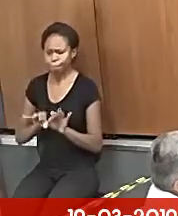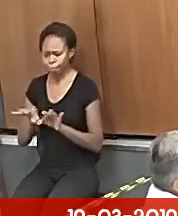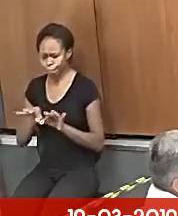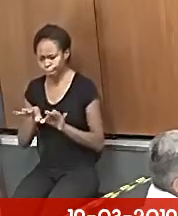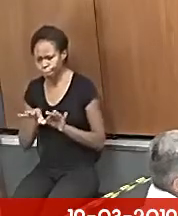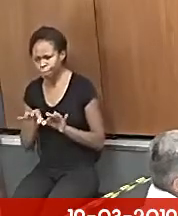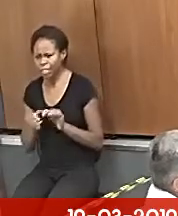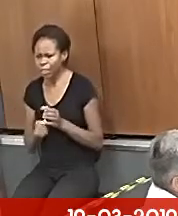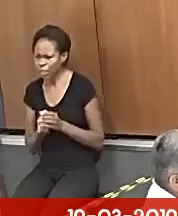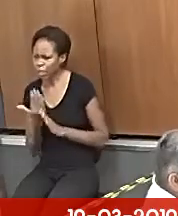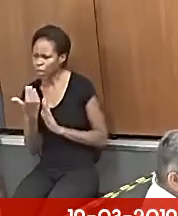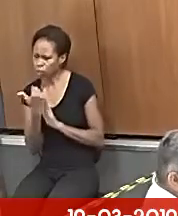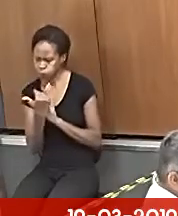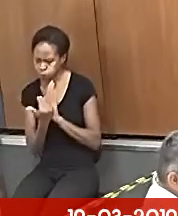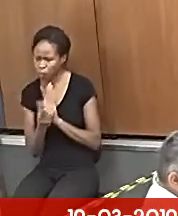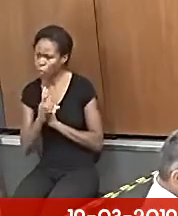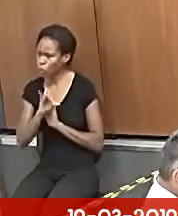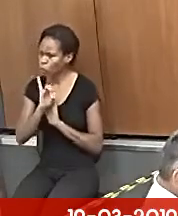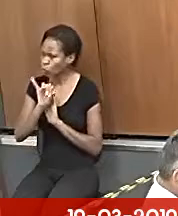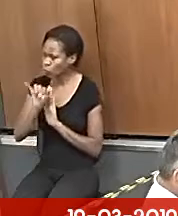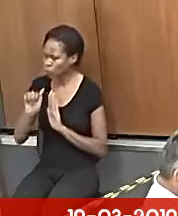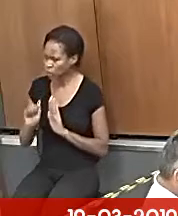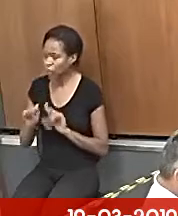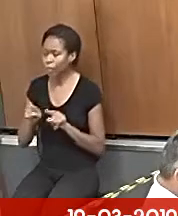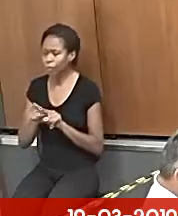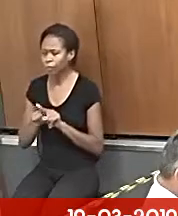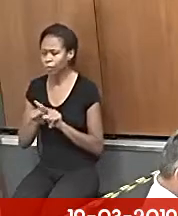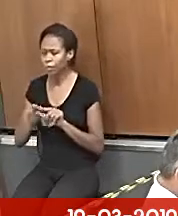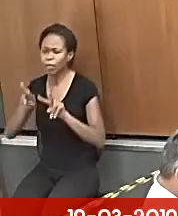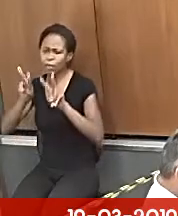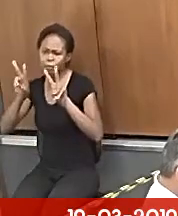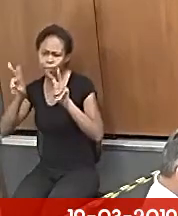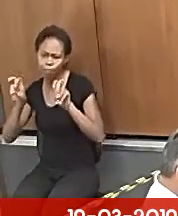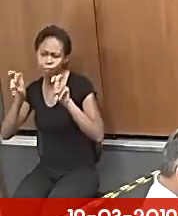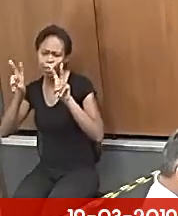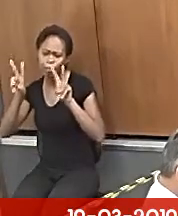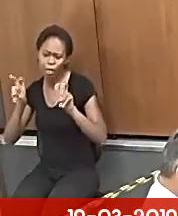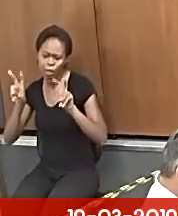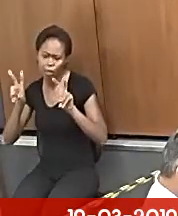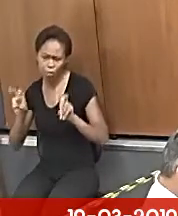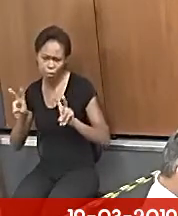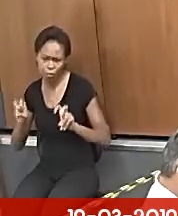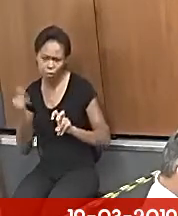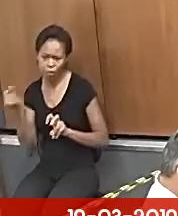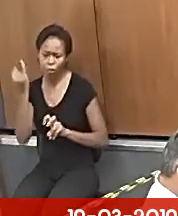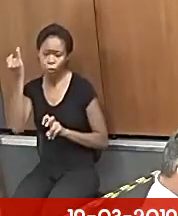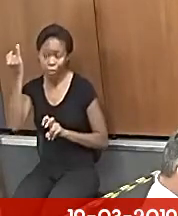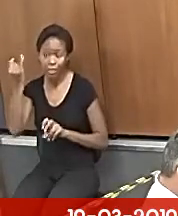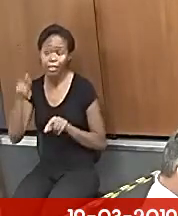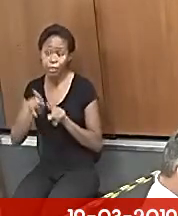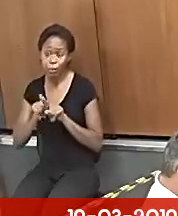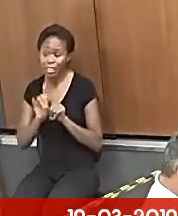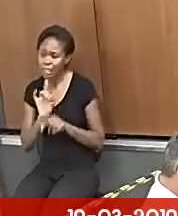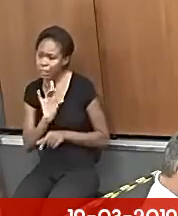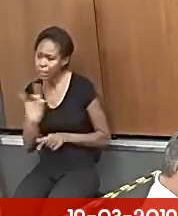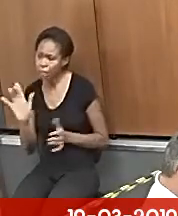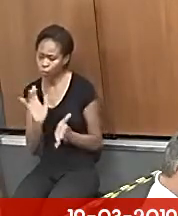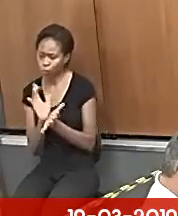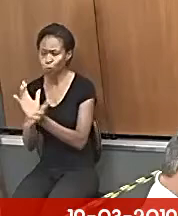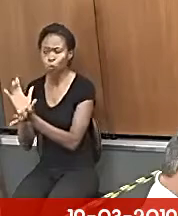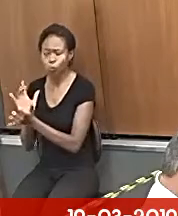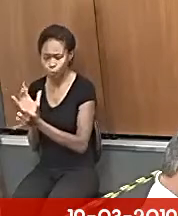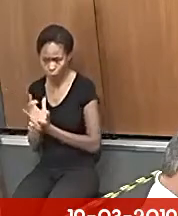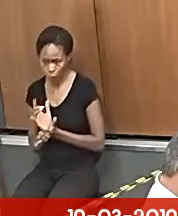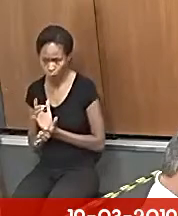em temáticas debates que são importantes dentro de cada segmento então hoje é um dia especial também para a gente buscar